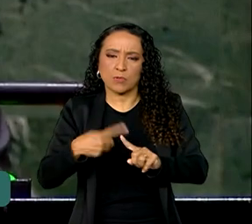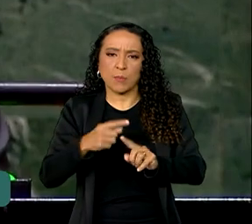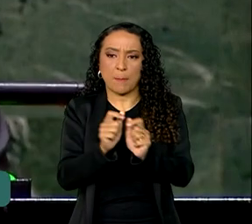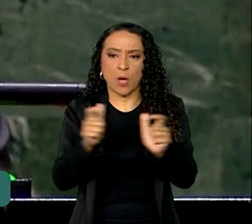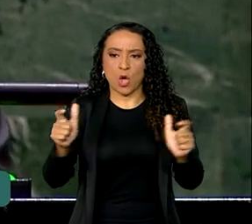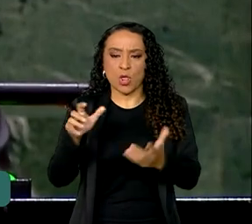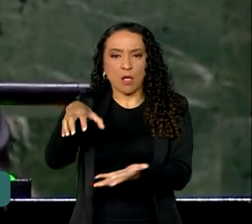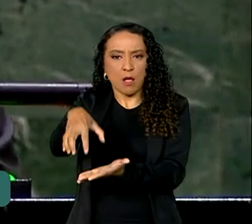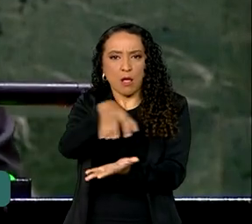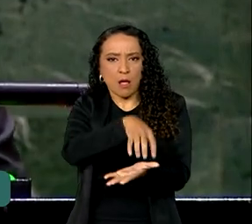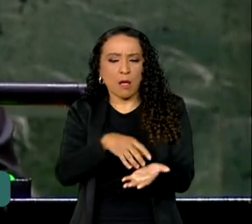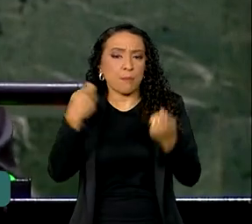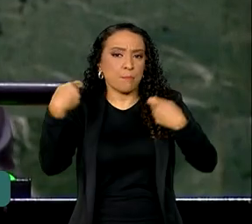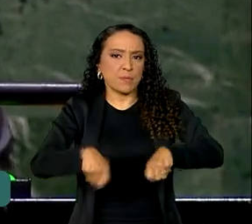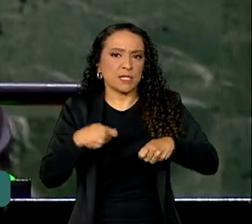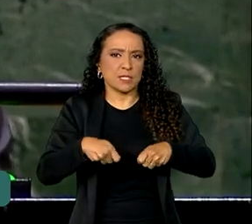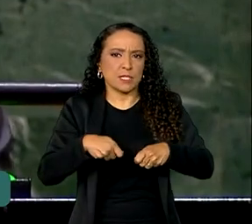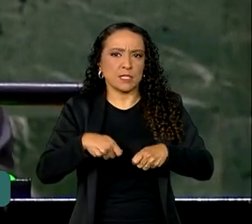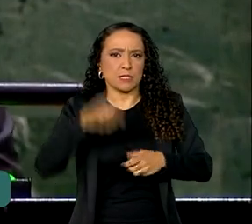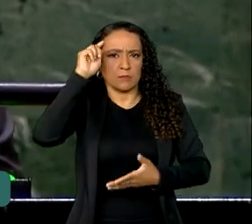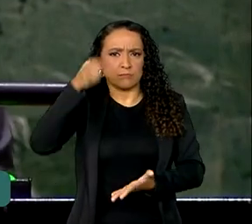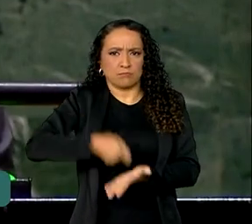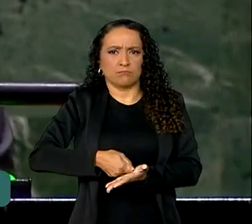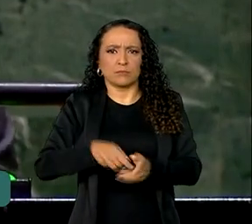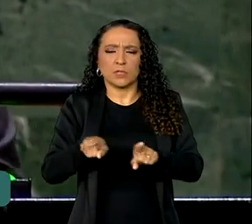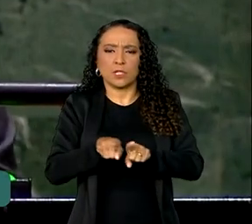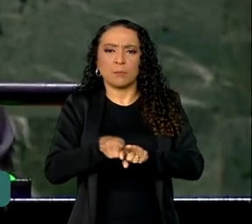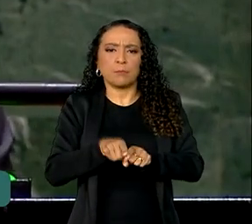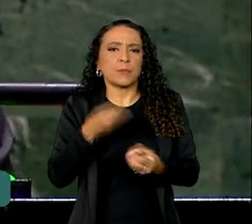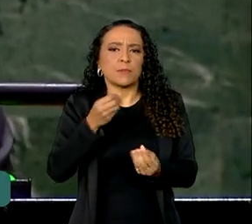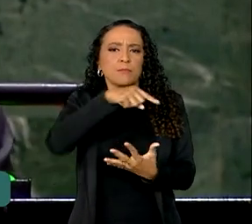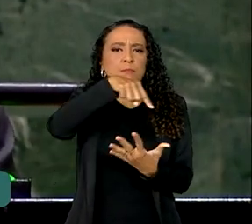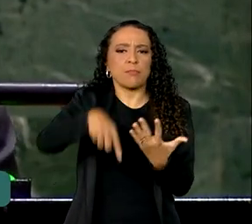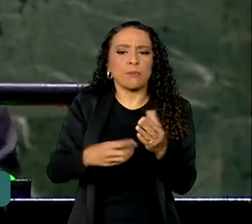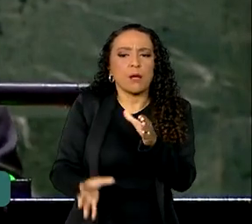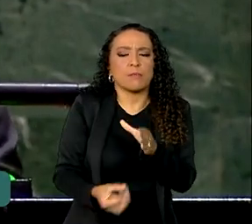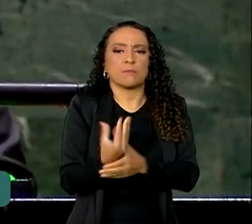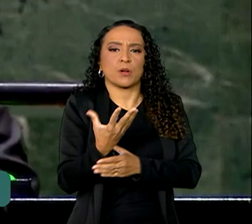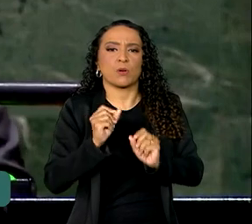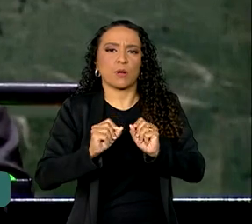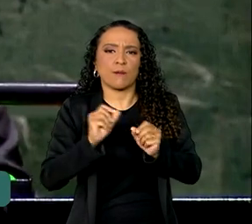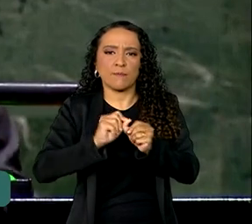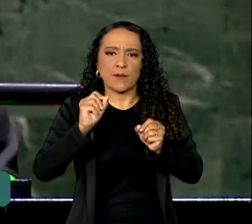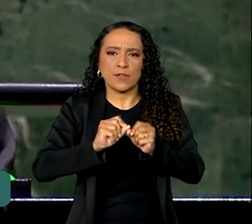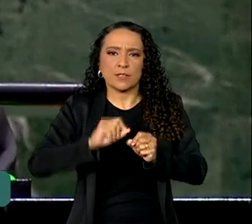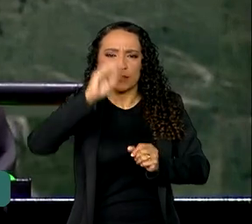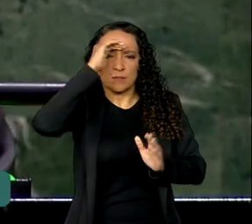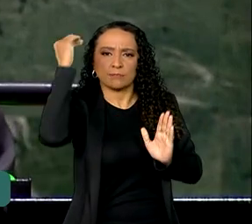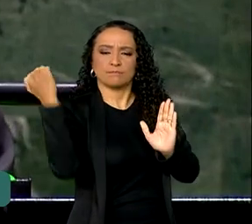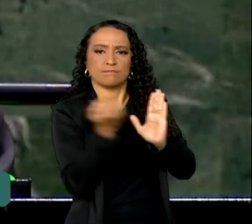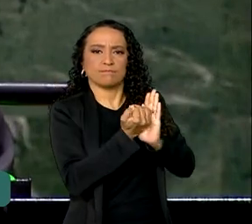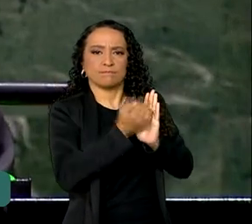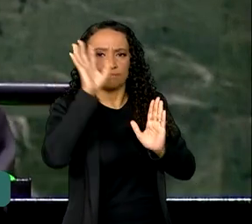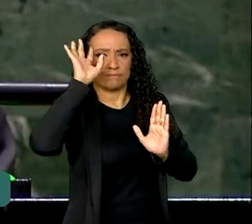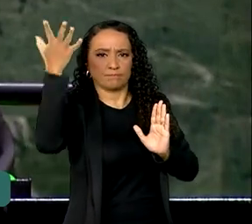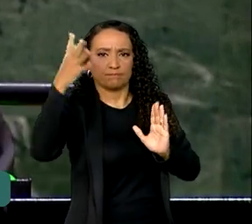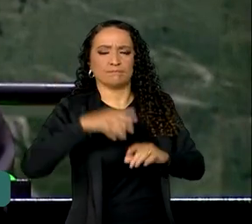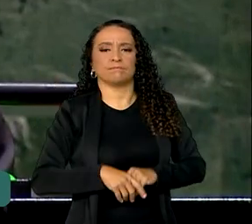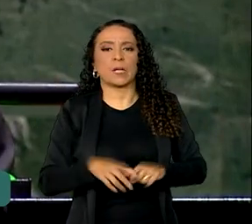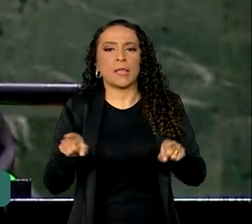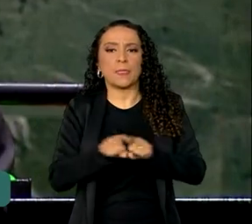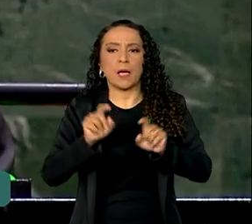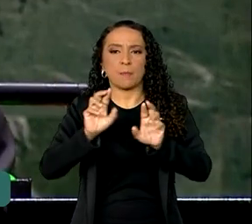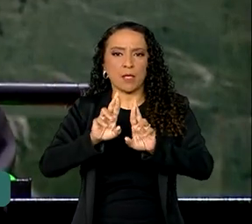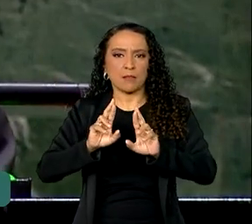dos órgãos carece de autoridade e meios de implementação para fazer cumprir suas decisões. A